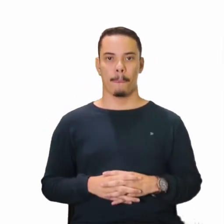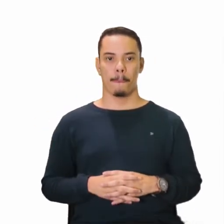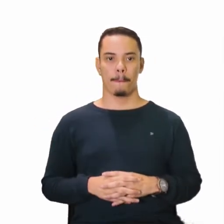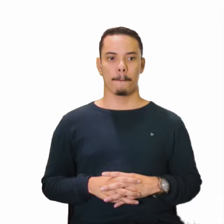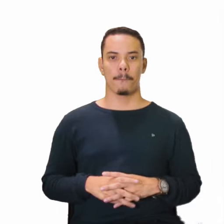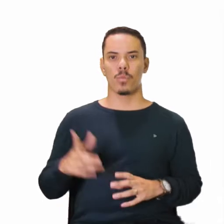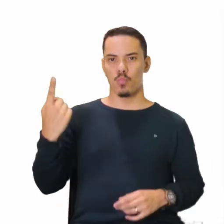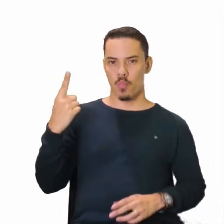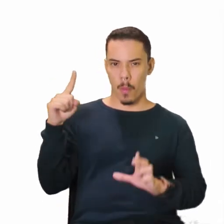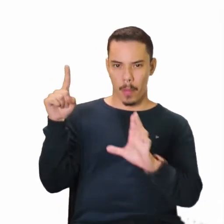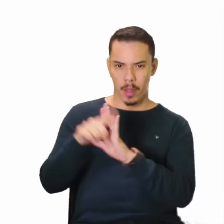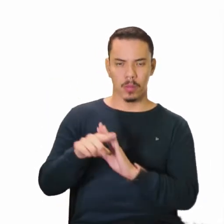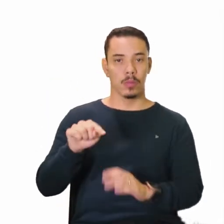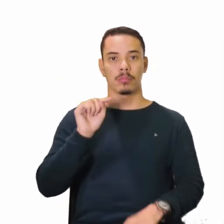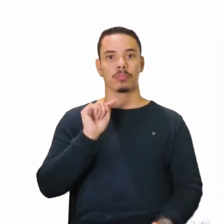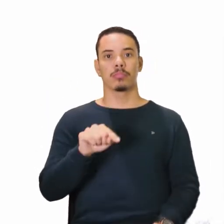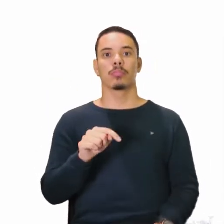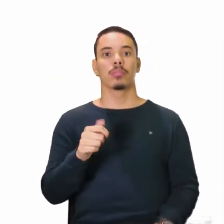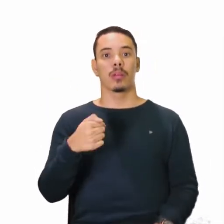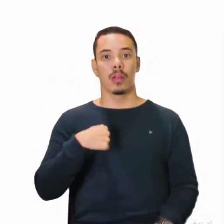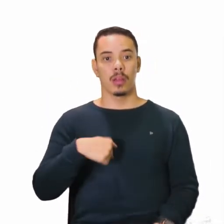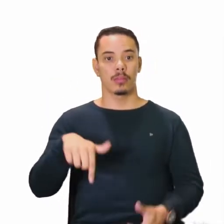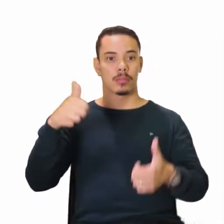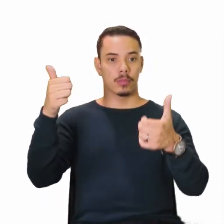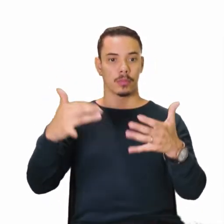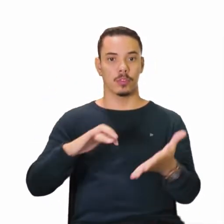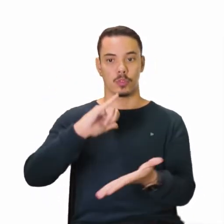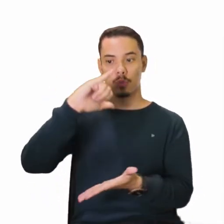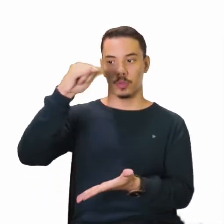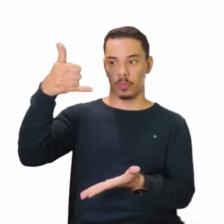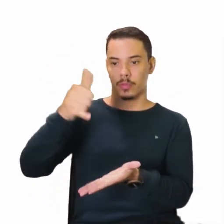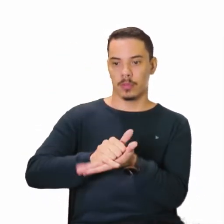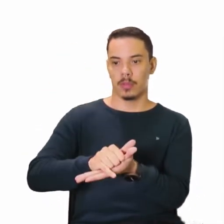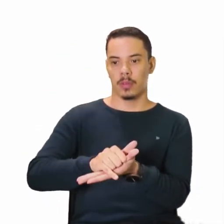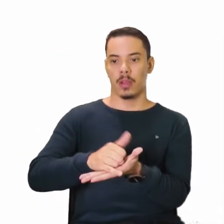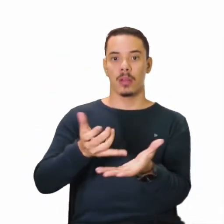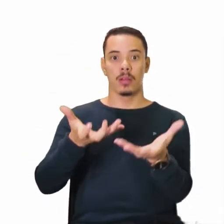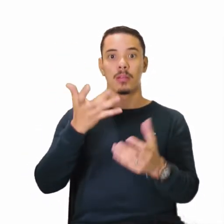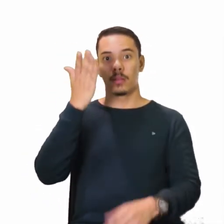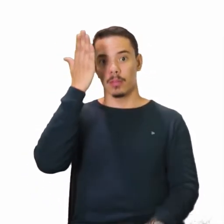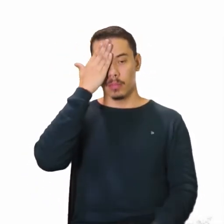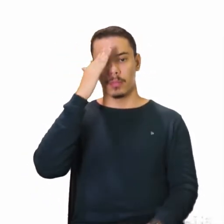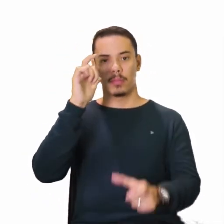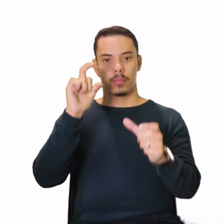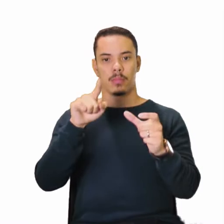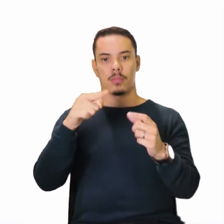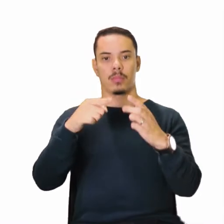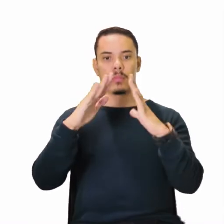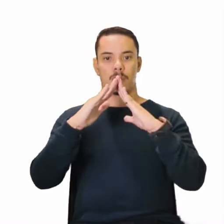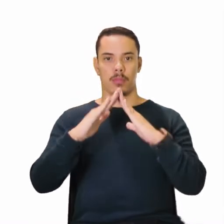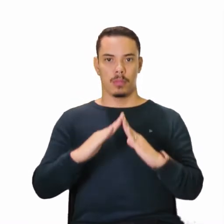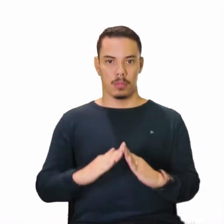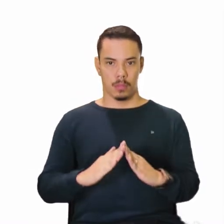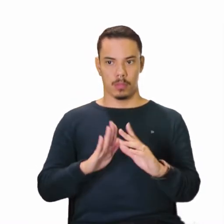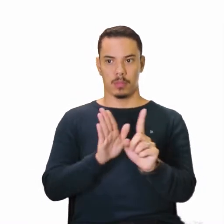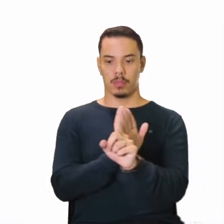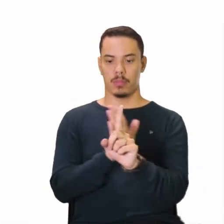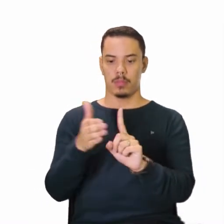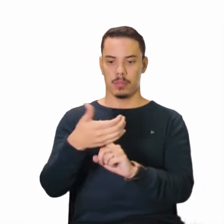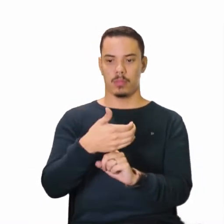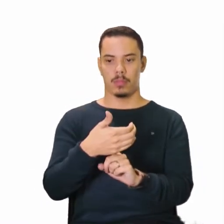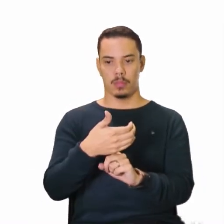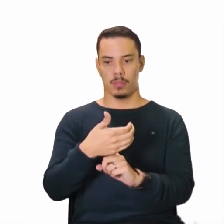interrogativa, mas sim um ponto final. Mas sabe-se que aí também é uma pergunta